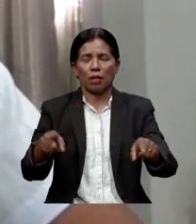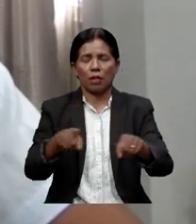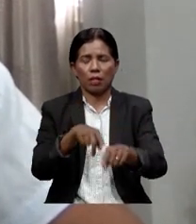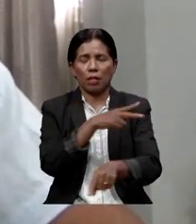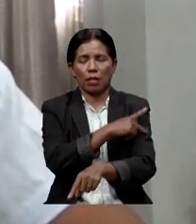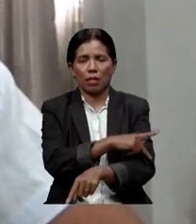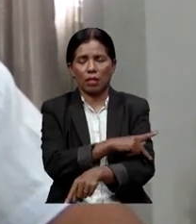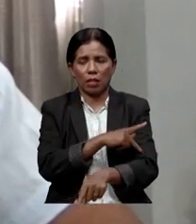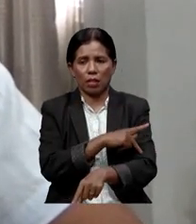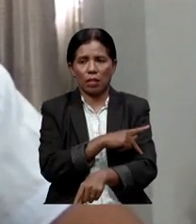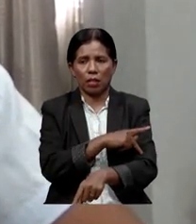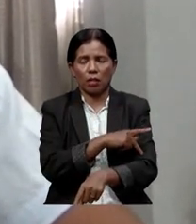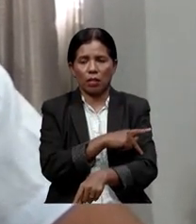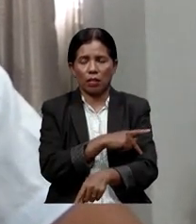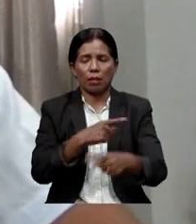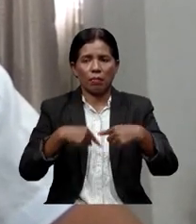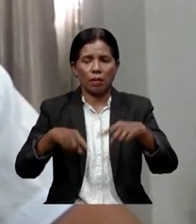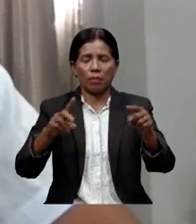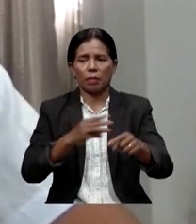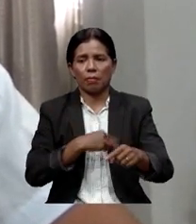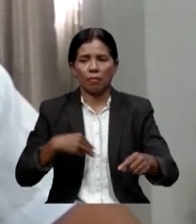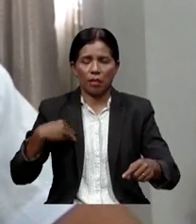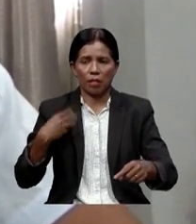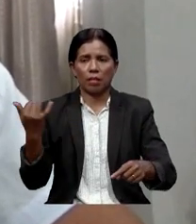ne vamos iha